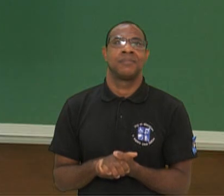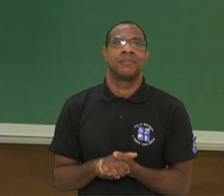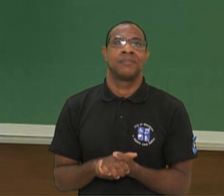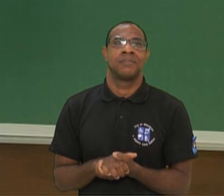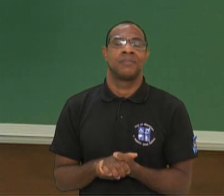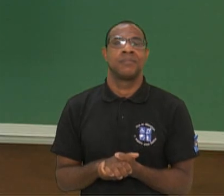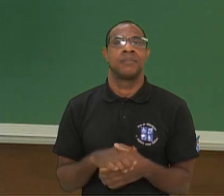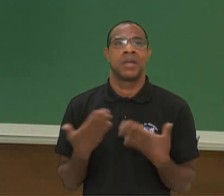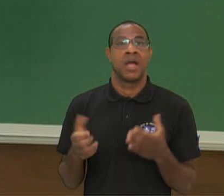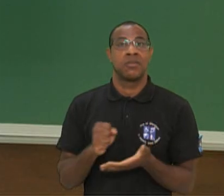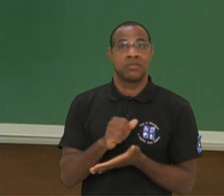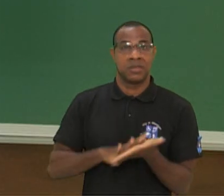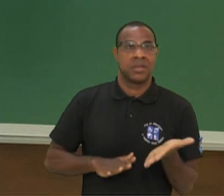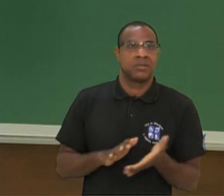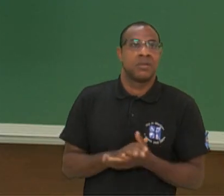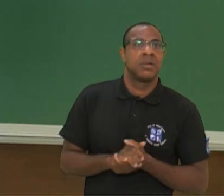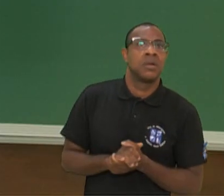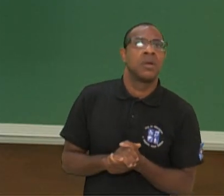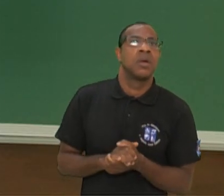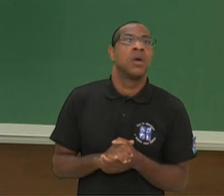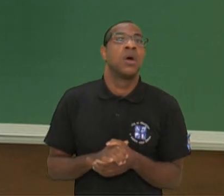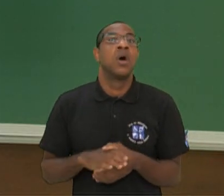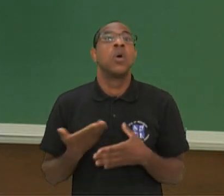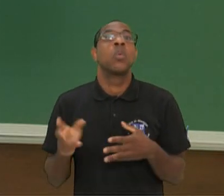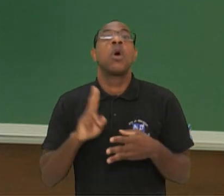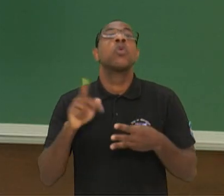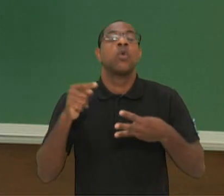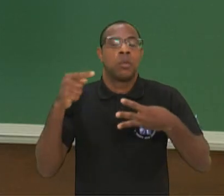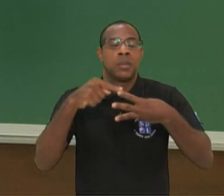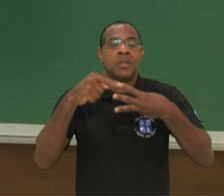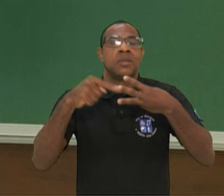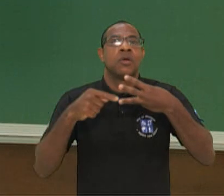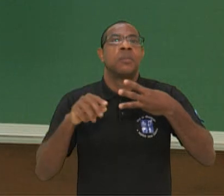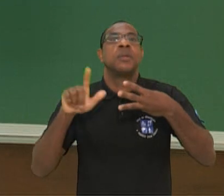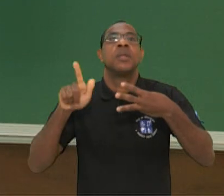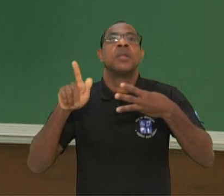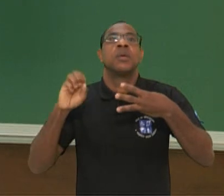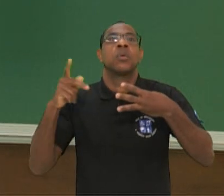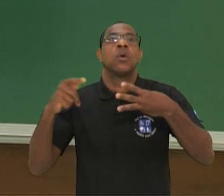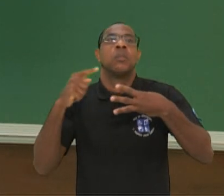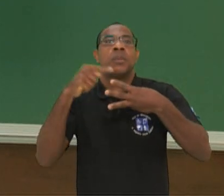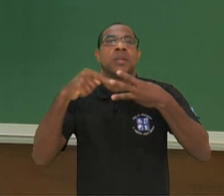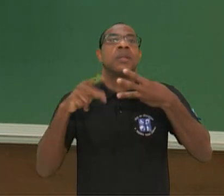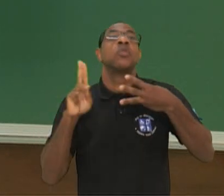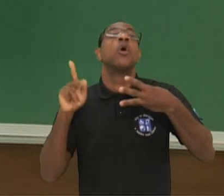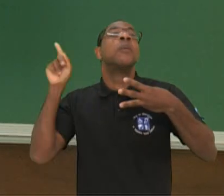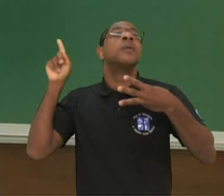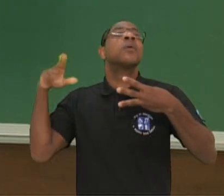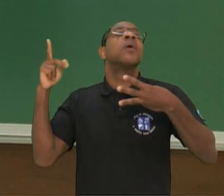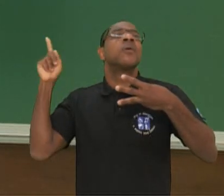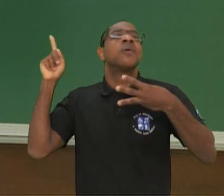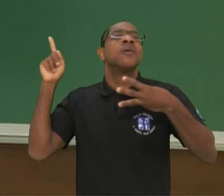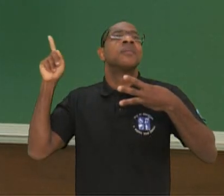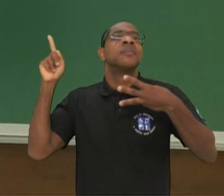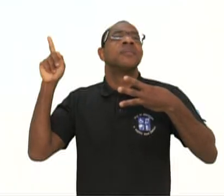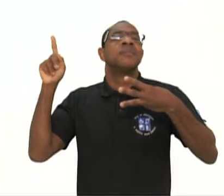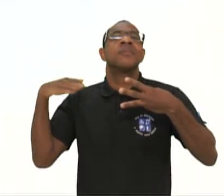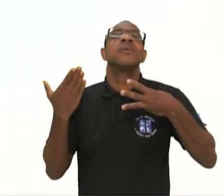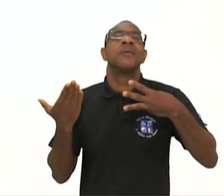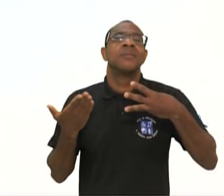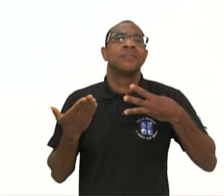Então vamos lá, atividade. Qual o nome desse golpe? Forehand, backhand, slice ou voleio?